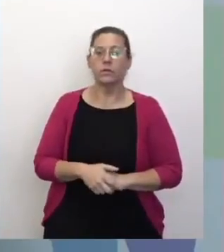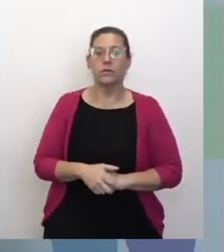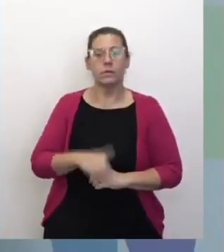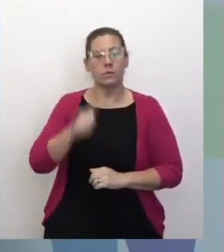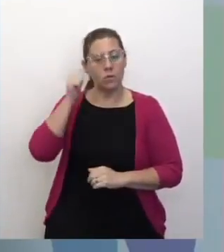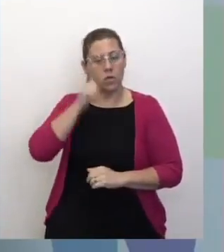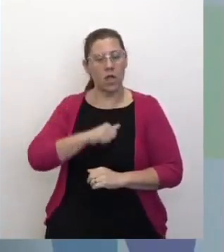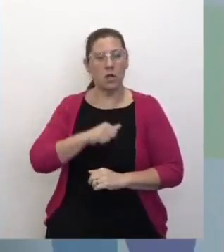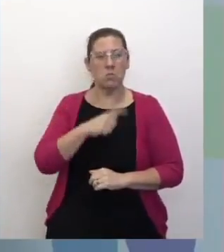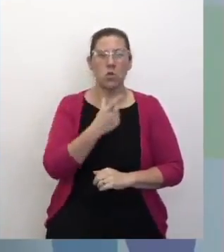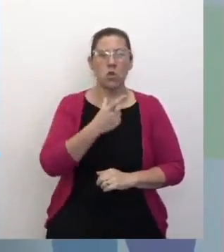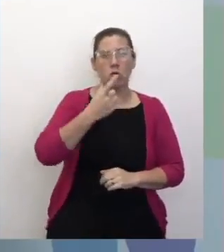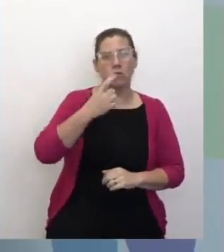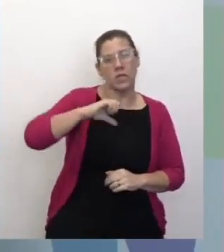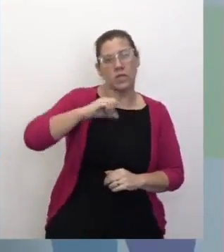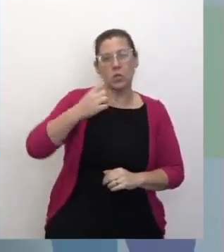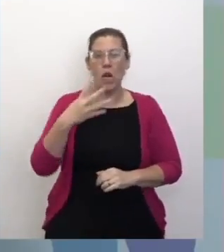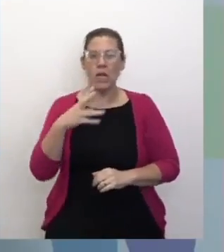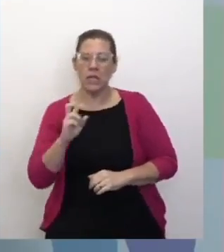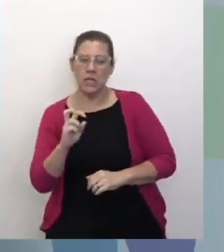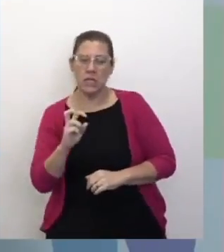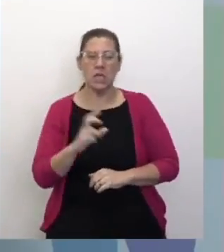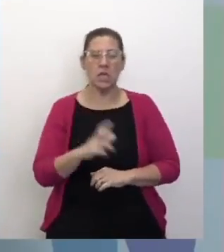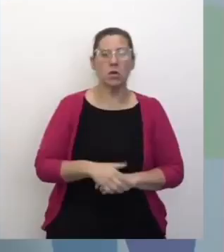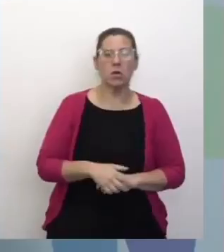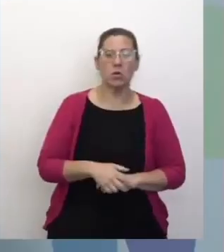de 45, de 1945, né? Ela